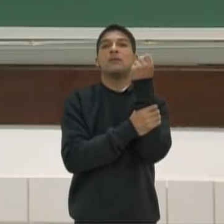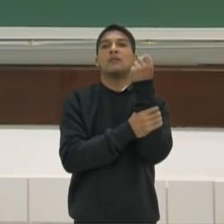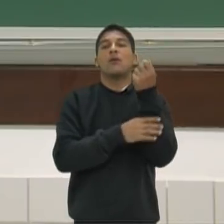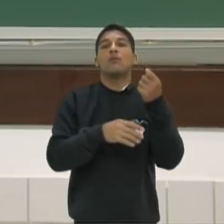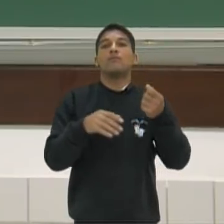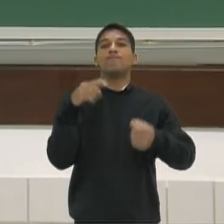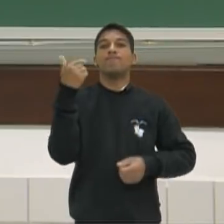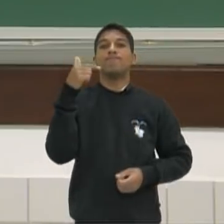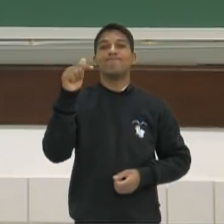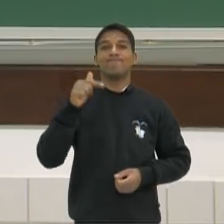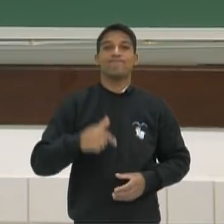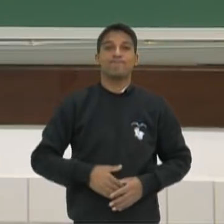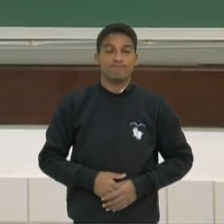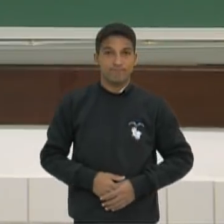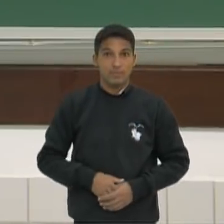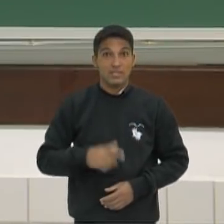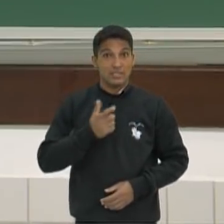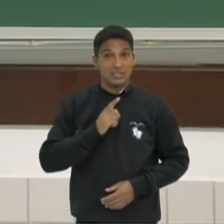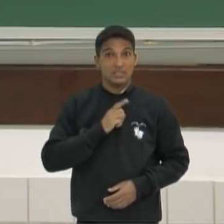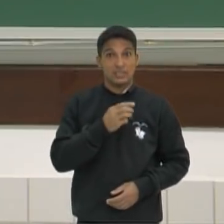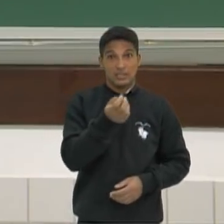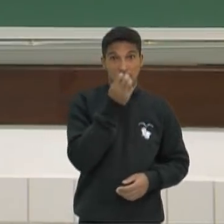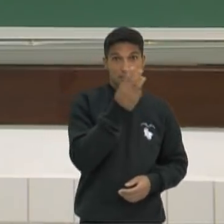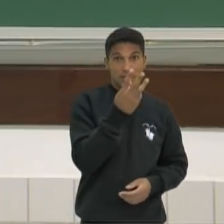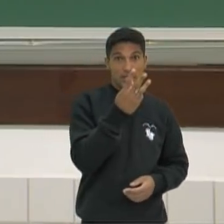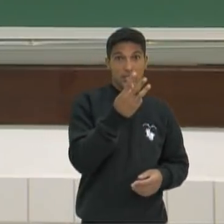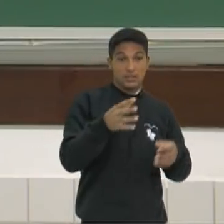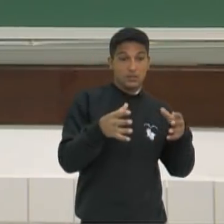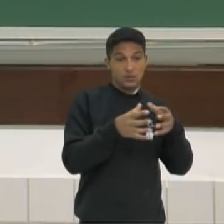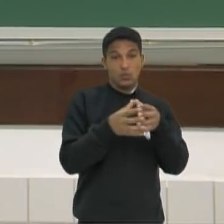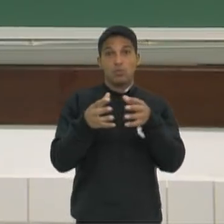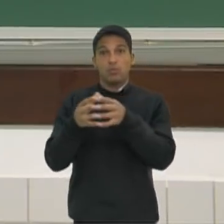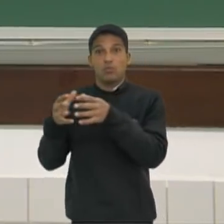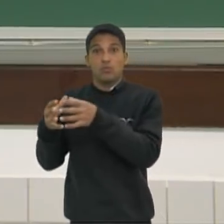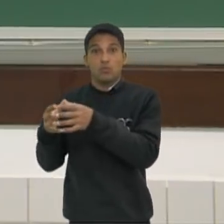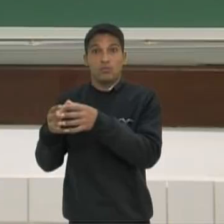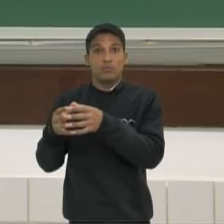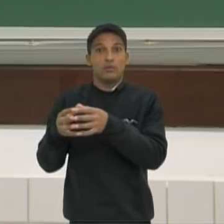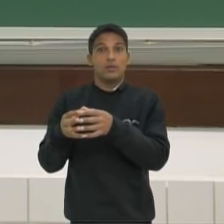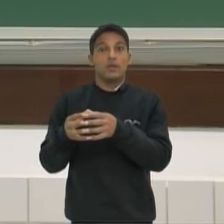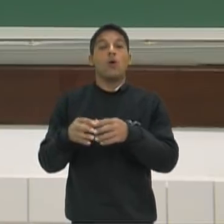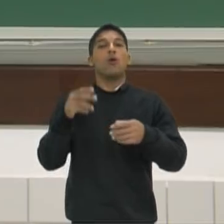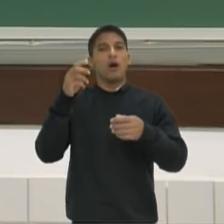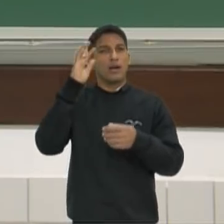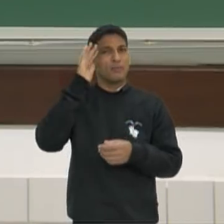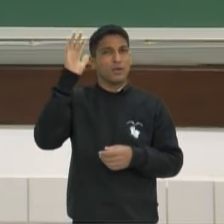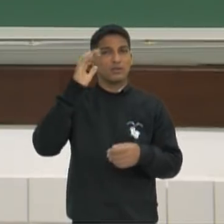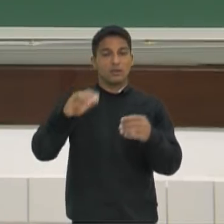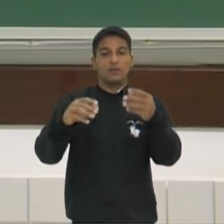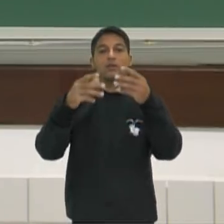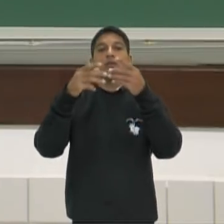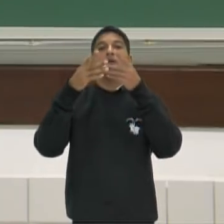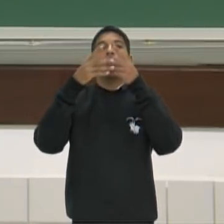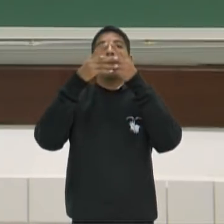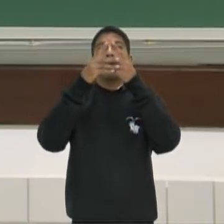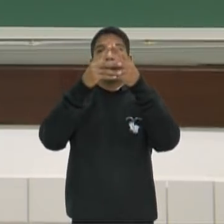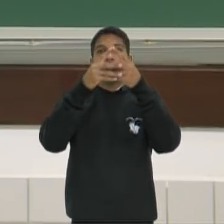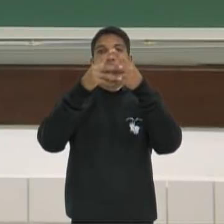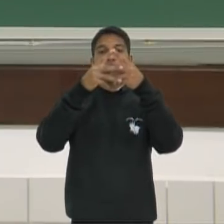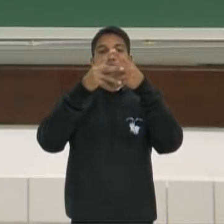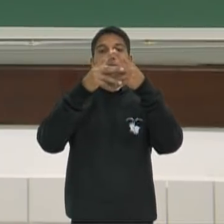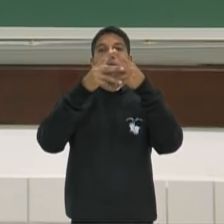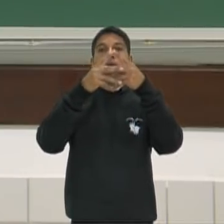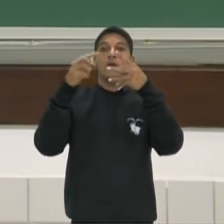dentro dessa sociedade estamental. Esses grupos eram, vamos imaginar uma pirâmide. Então nós temos o clero, que eram